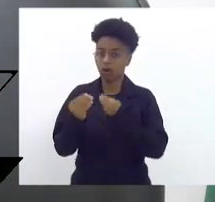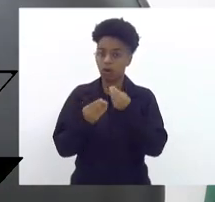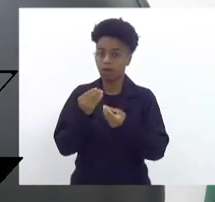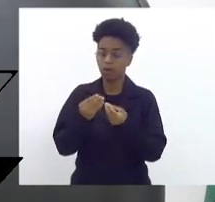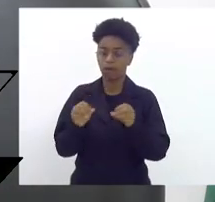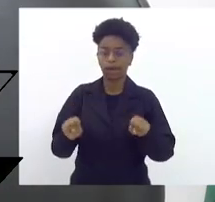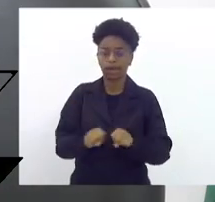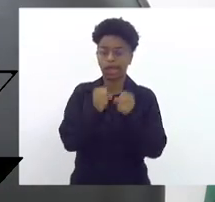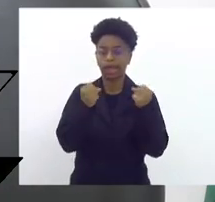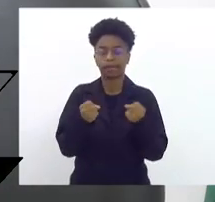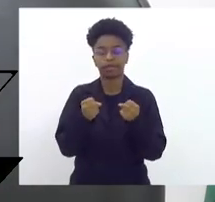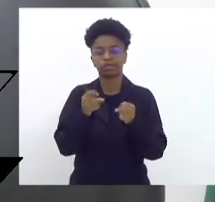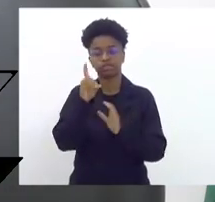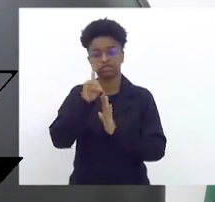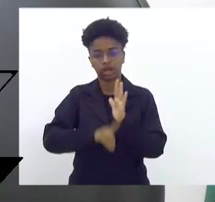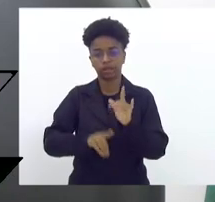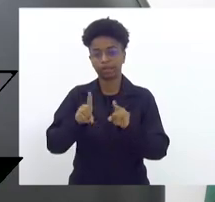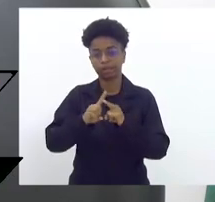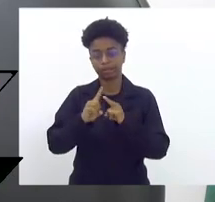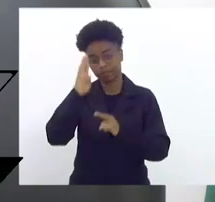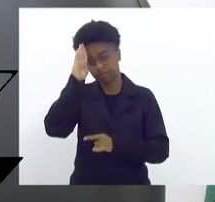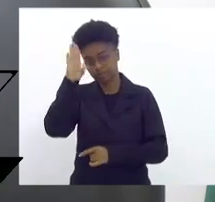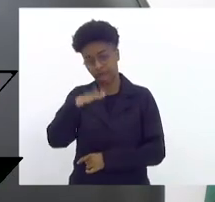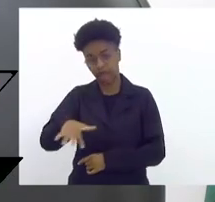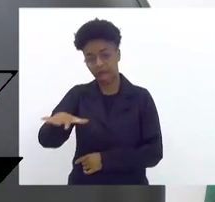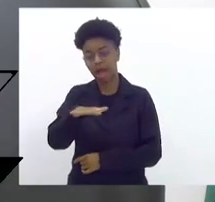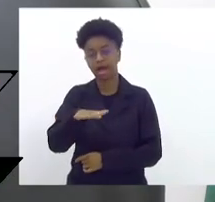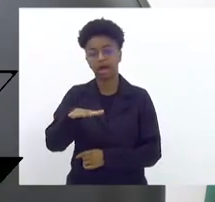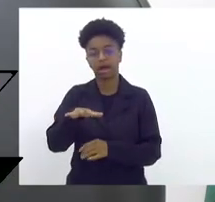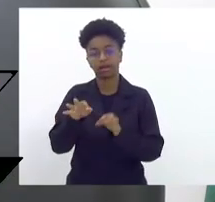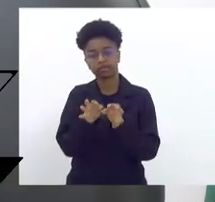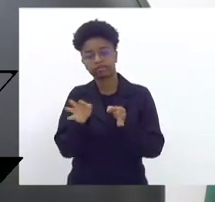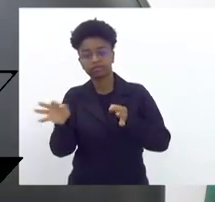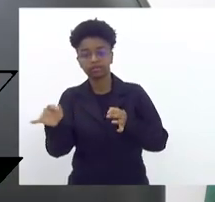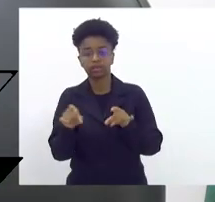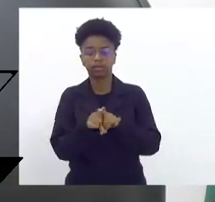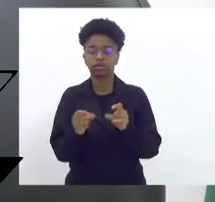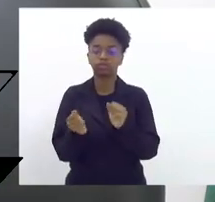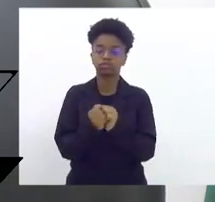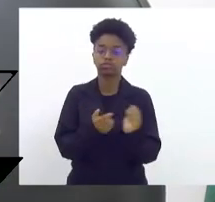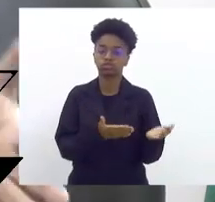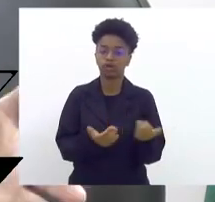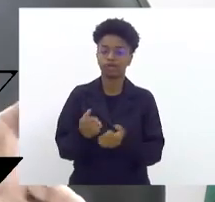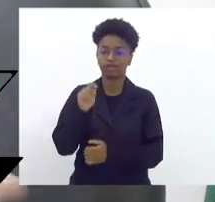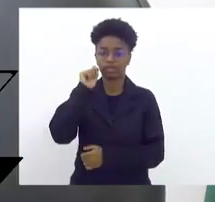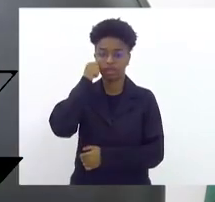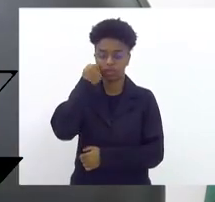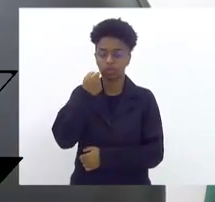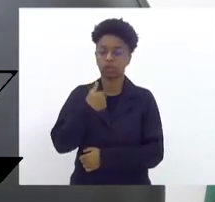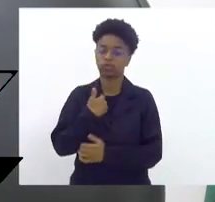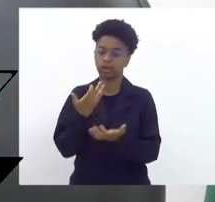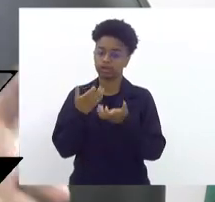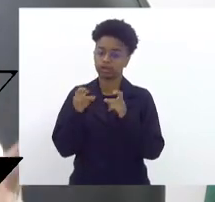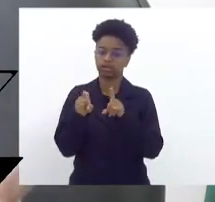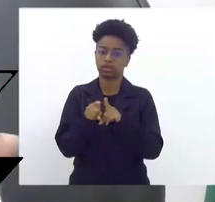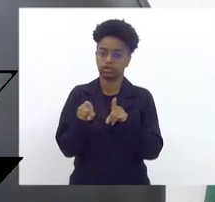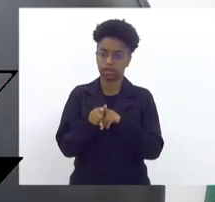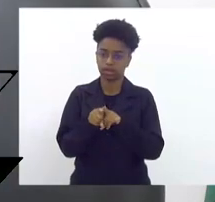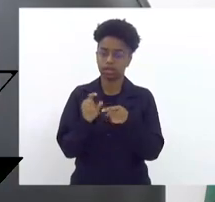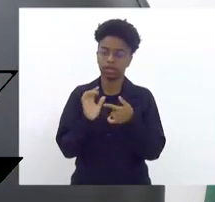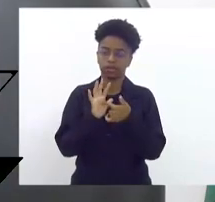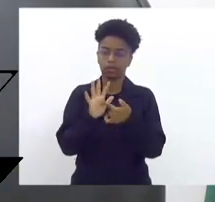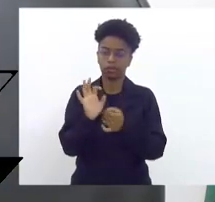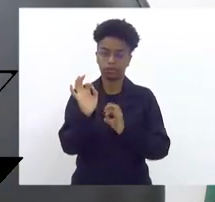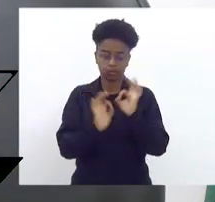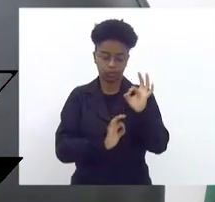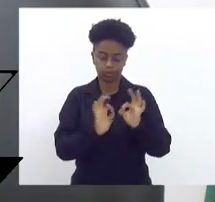violação de direito sobretudo do território periférico com jovens negros Então eu queria também Presidente a deixar consignado